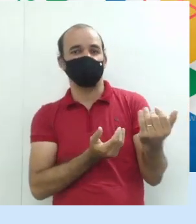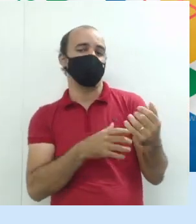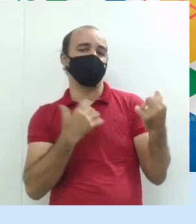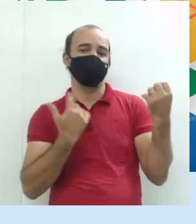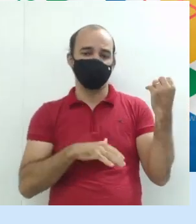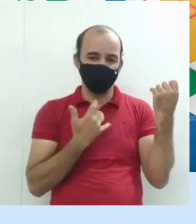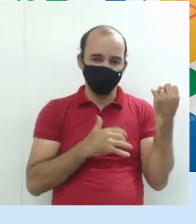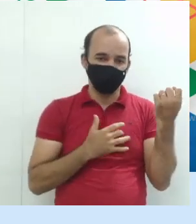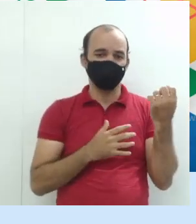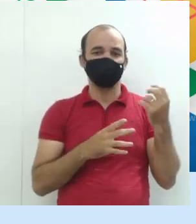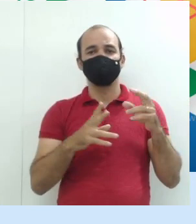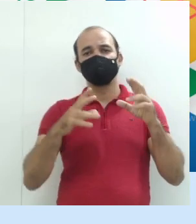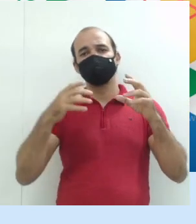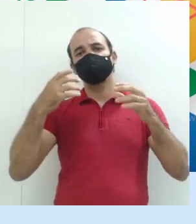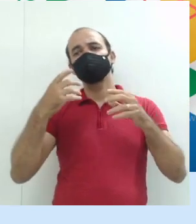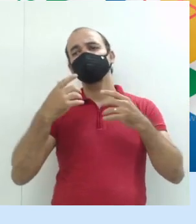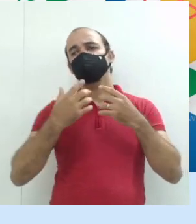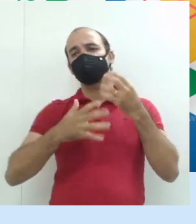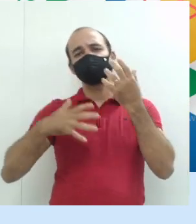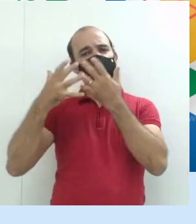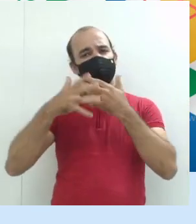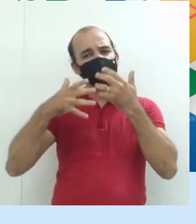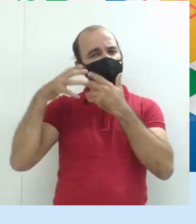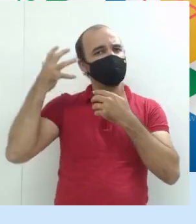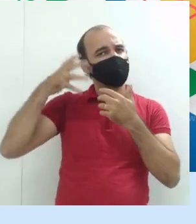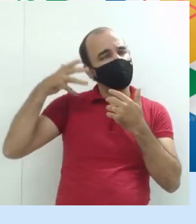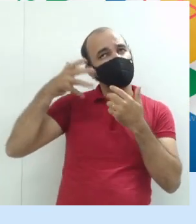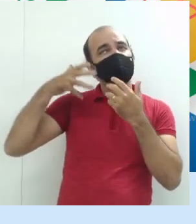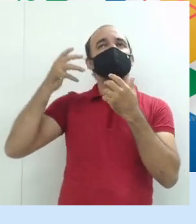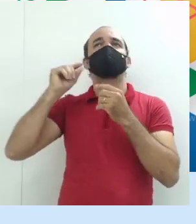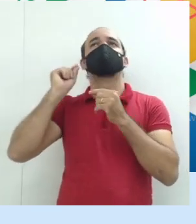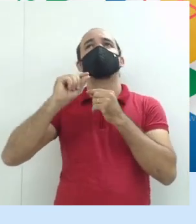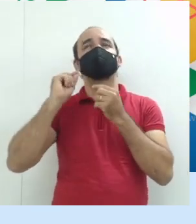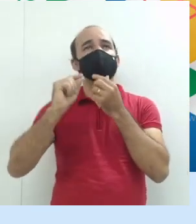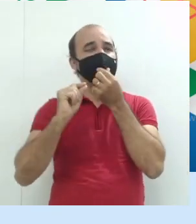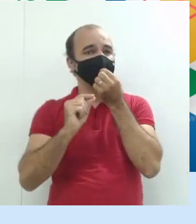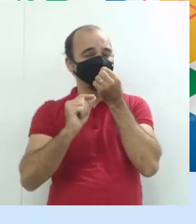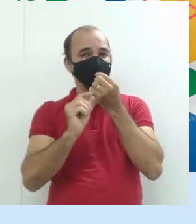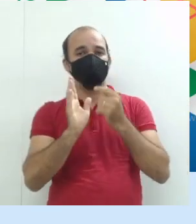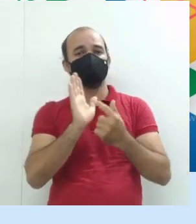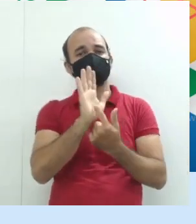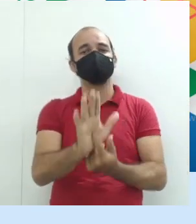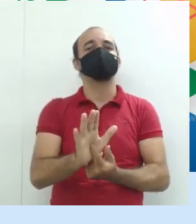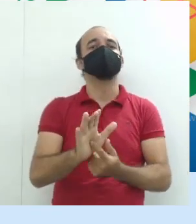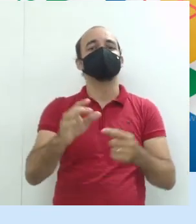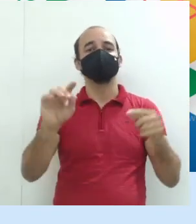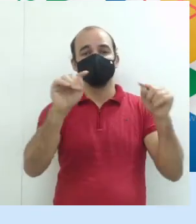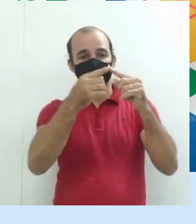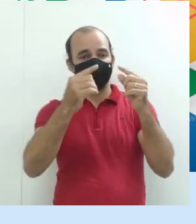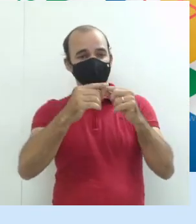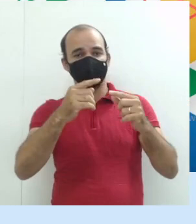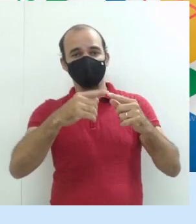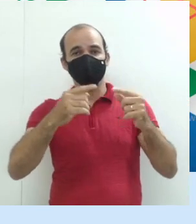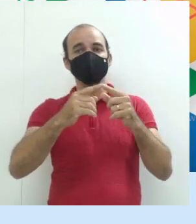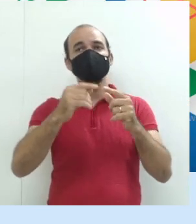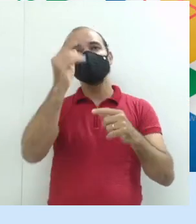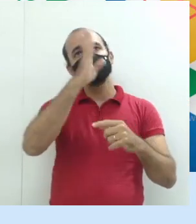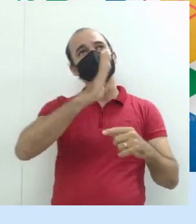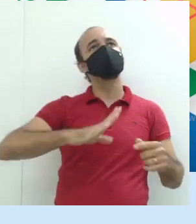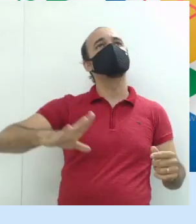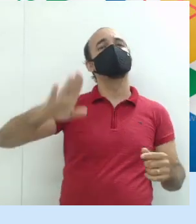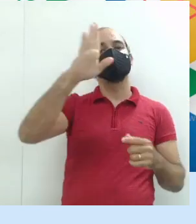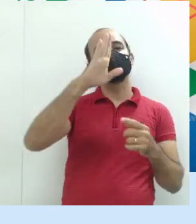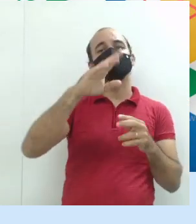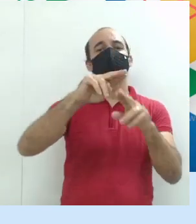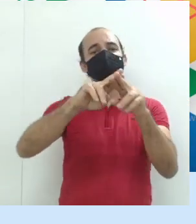os sonhos da juventude. Então, tudo que a juventude da década de 70 não pôde dizer por conta da